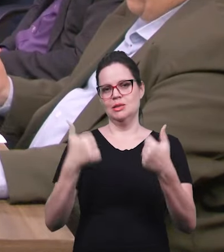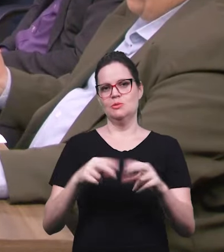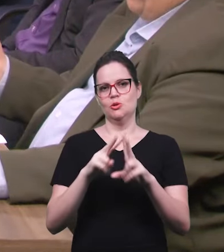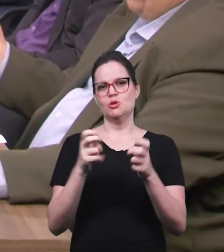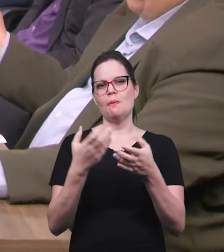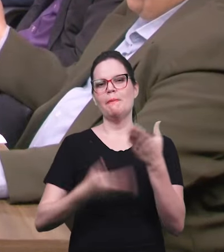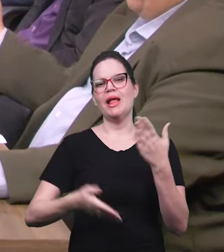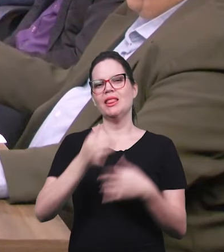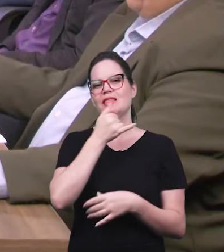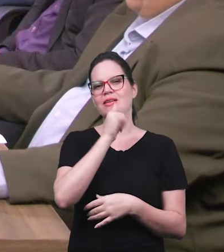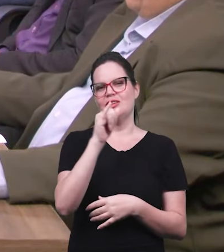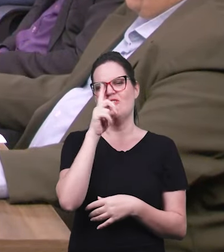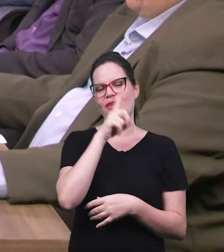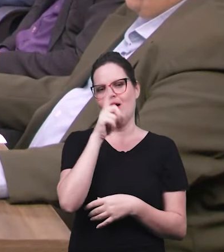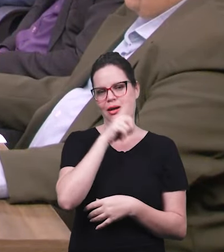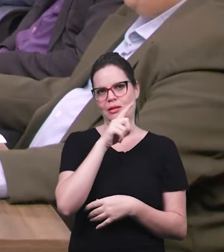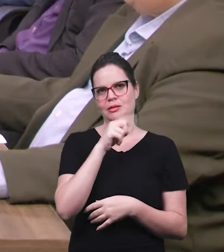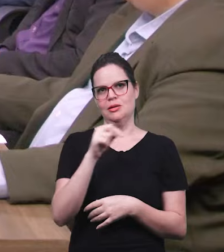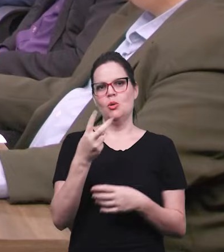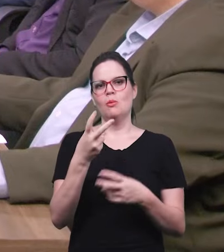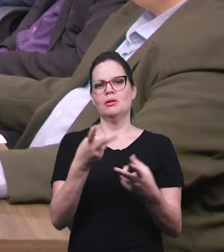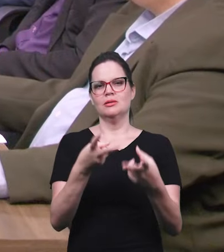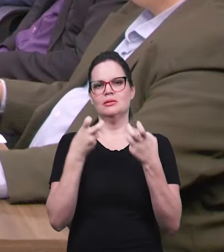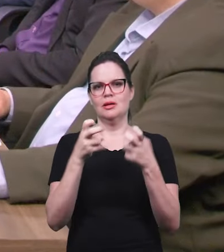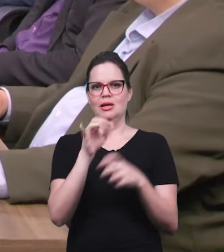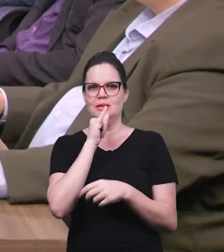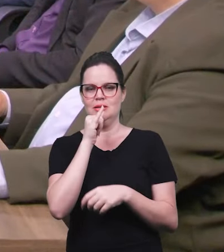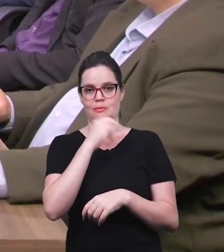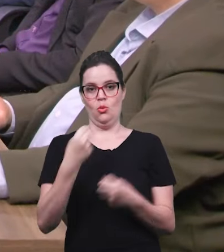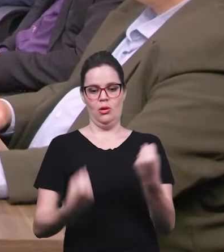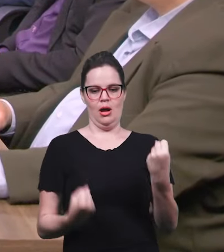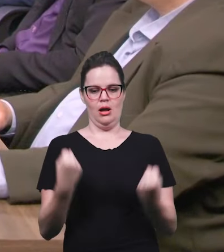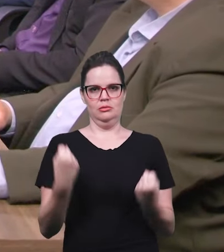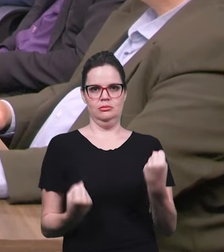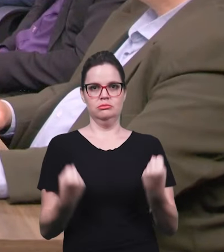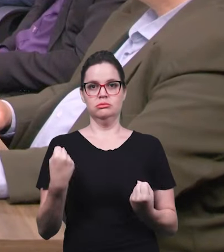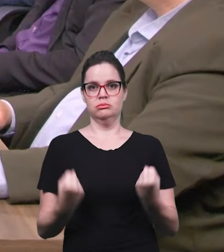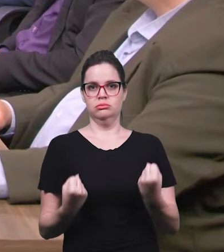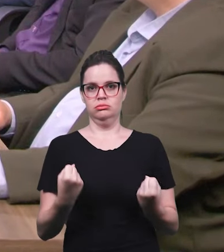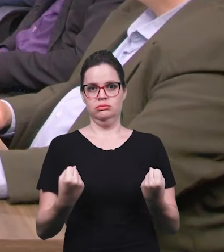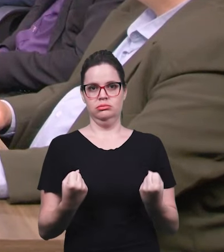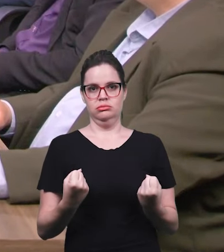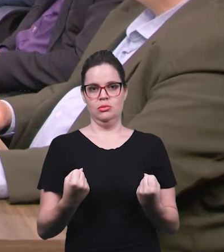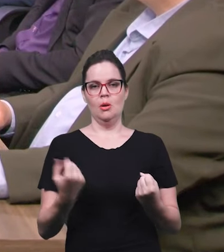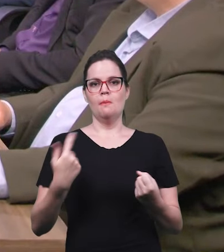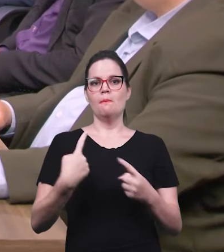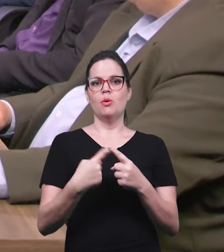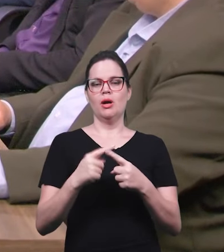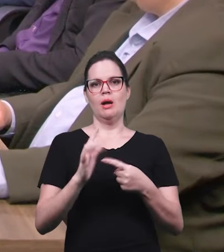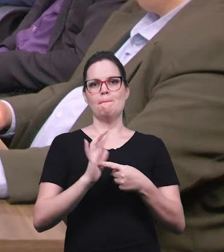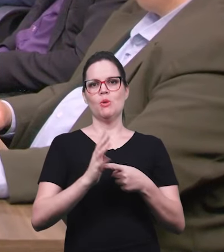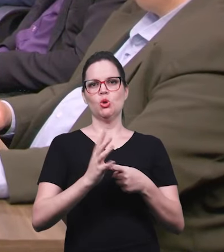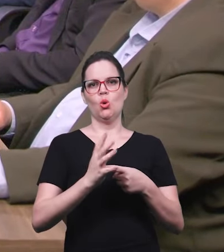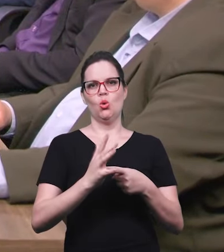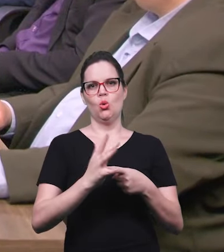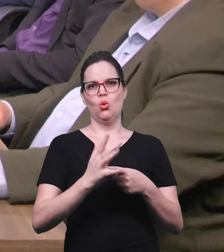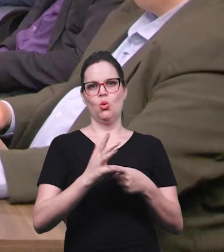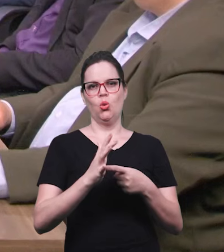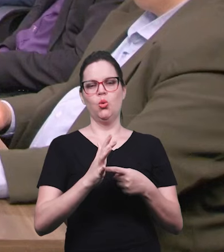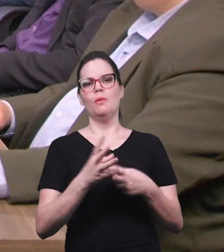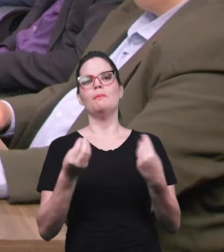Por exemplo, algo que é fácil de todos nós percebermos, o carro, né? O automóvel, a combustão, o motor a combustão, ele foi feito para